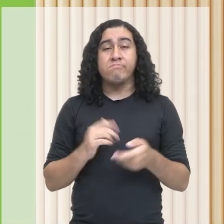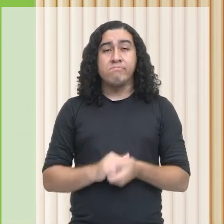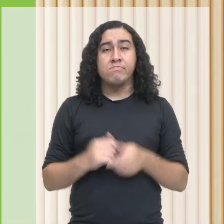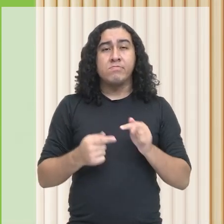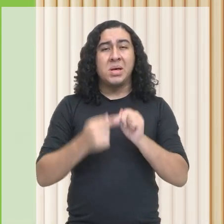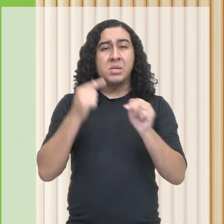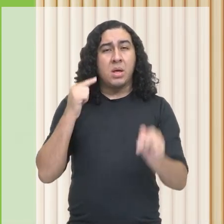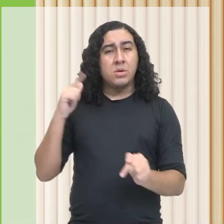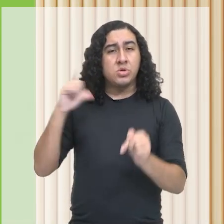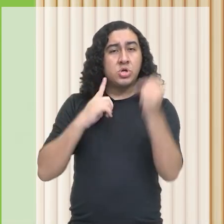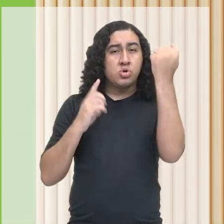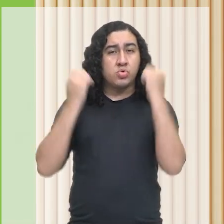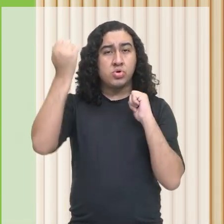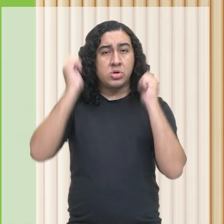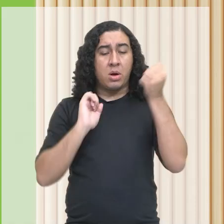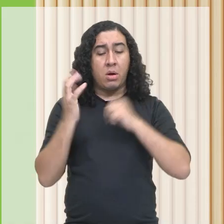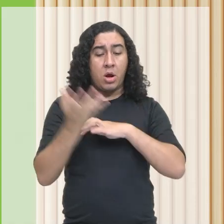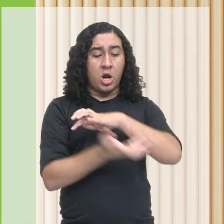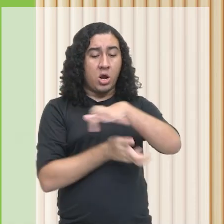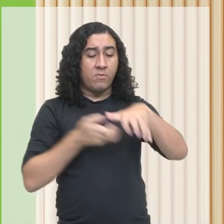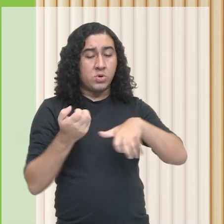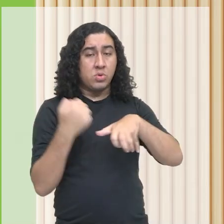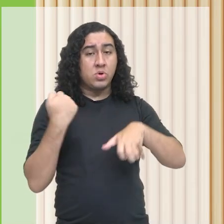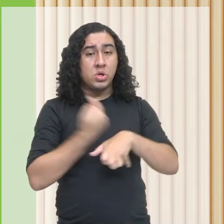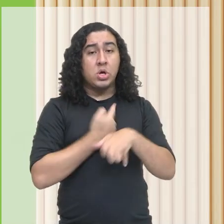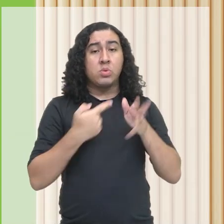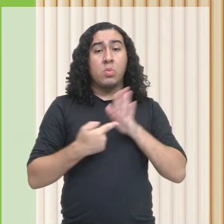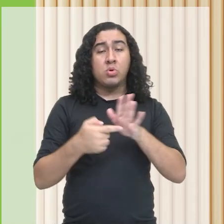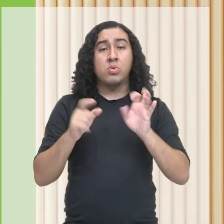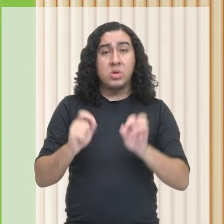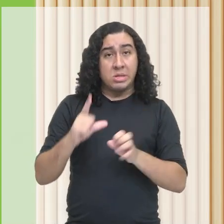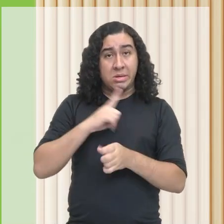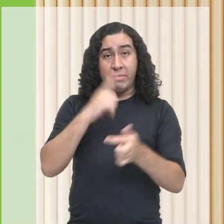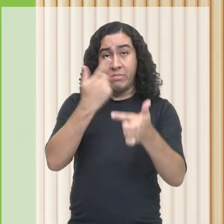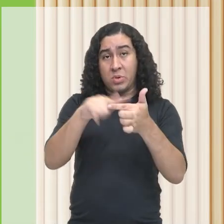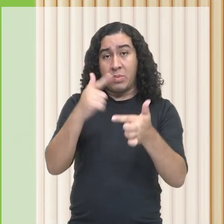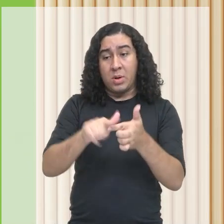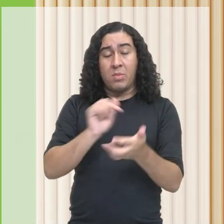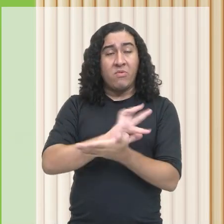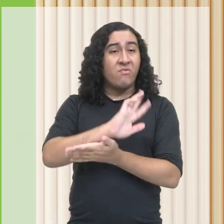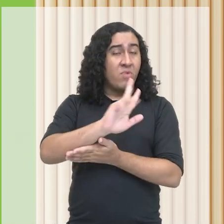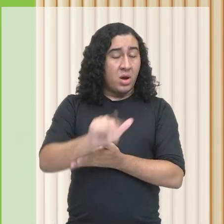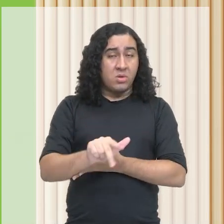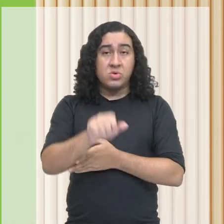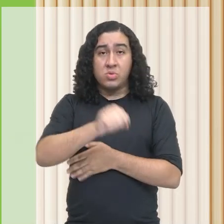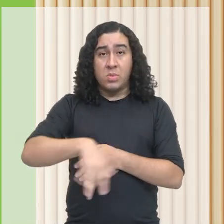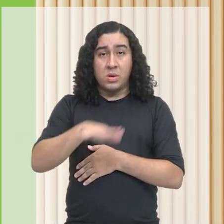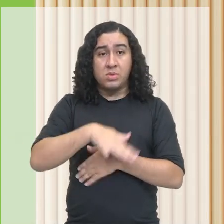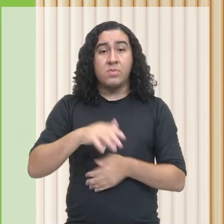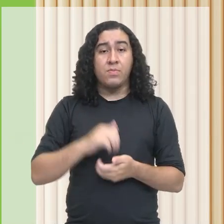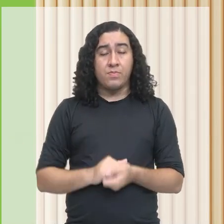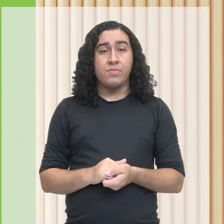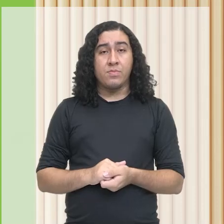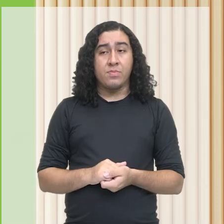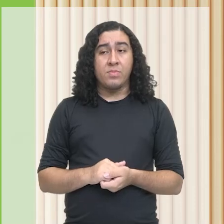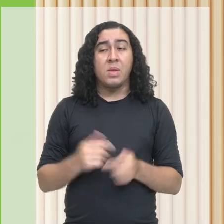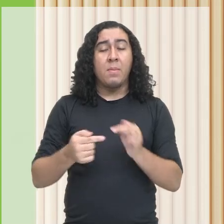Revolução Industrial, que a gente veio aí causando grande problema para o meio ambiente,